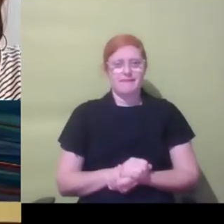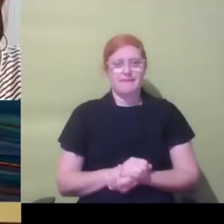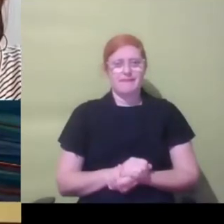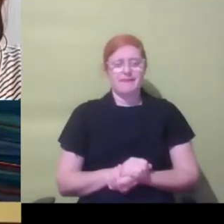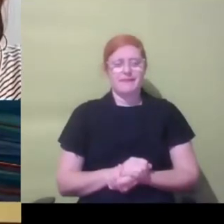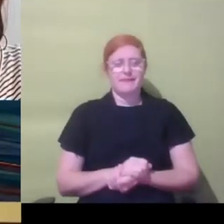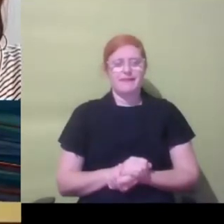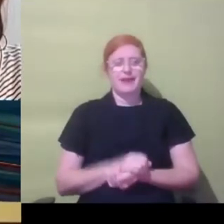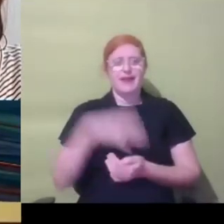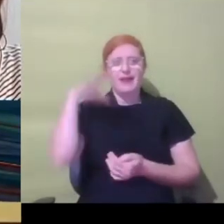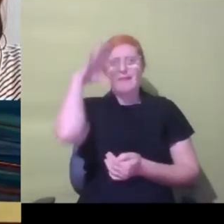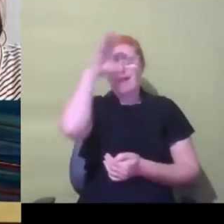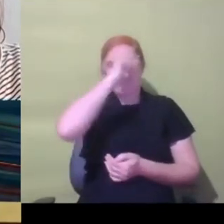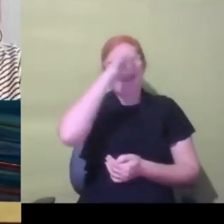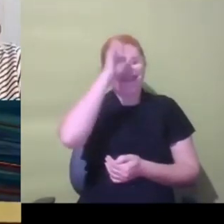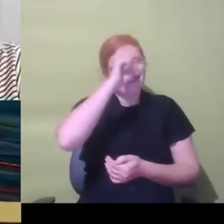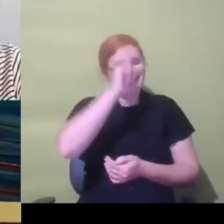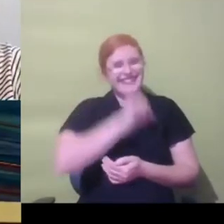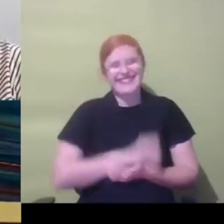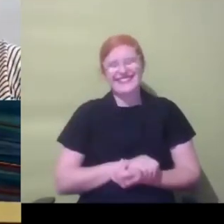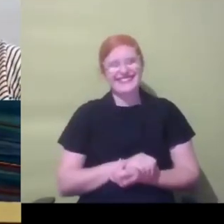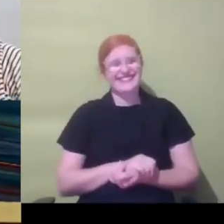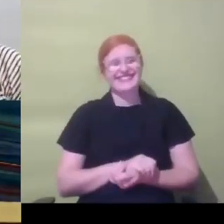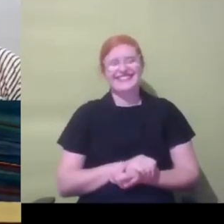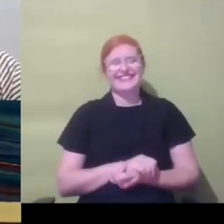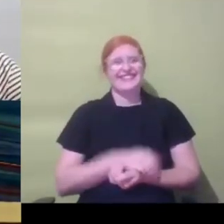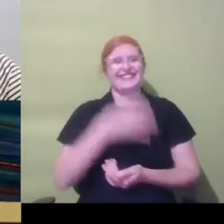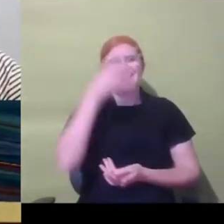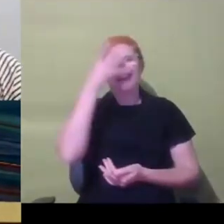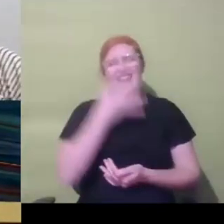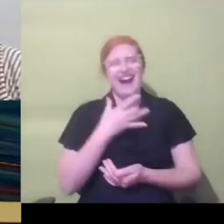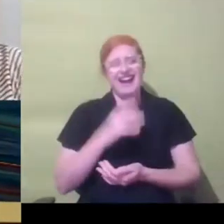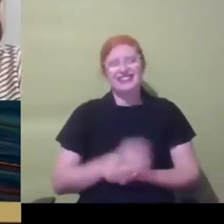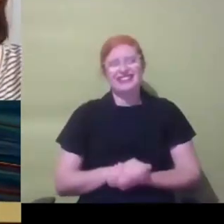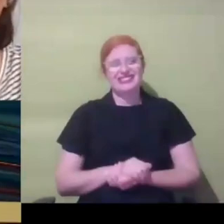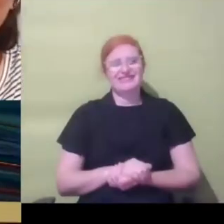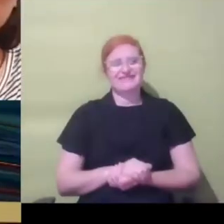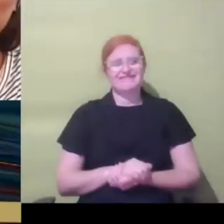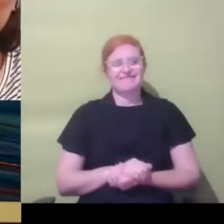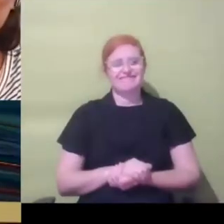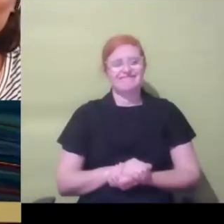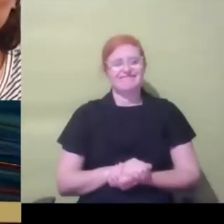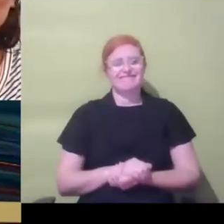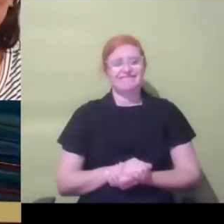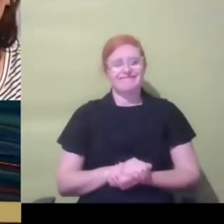É um super aprendizado pra gente isso, né? Eu acho que